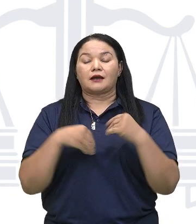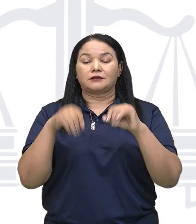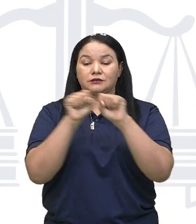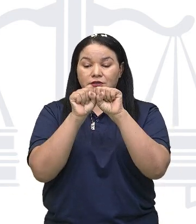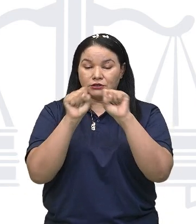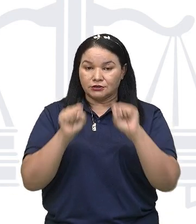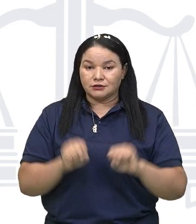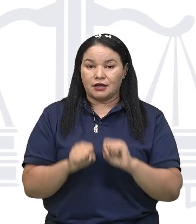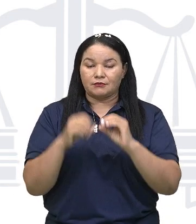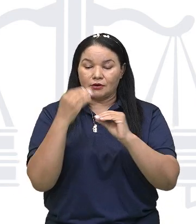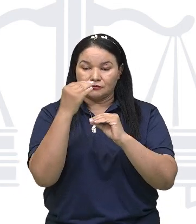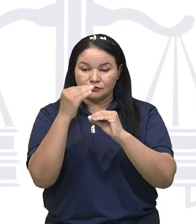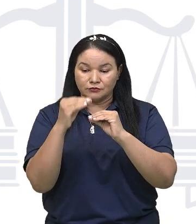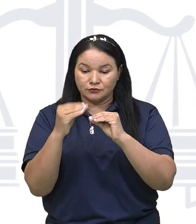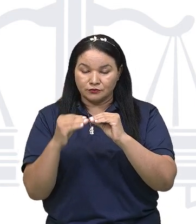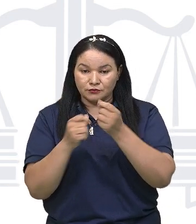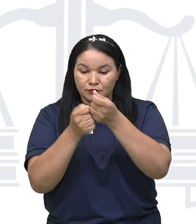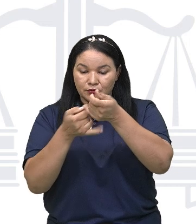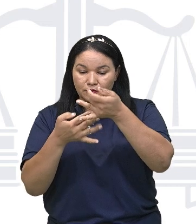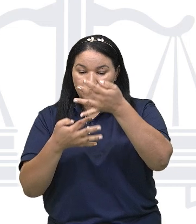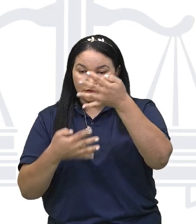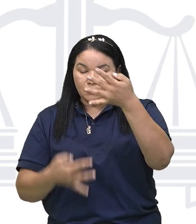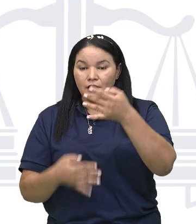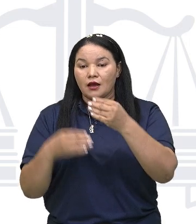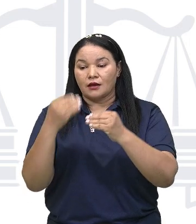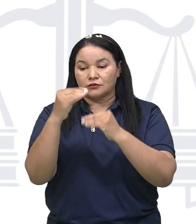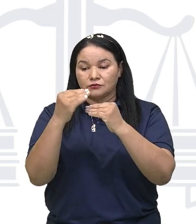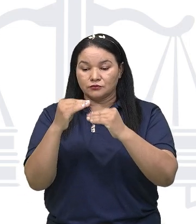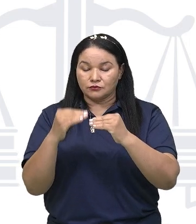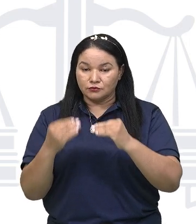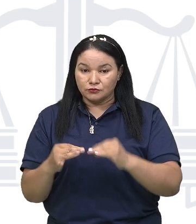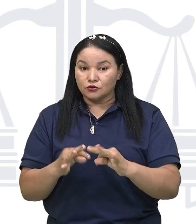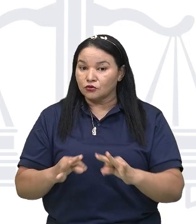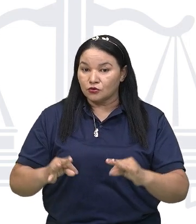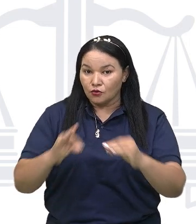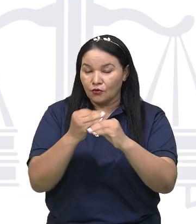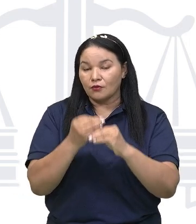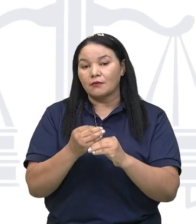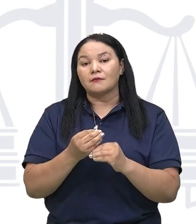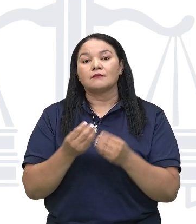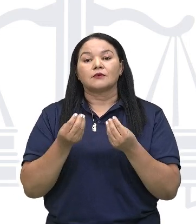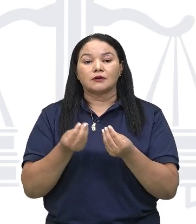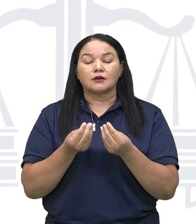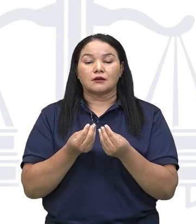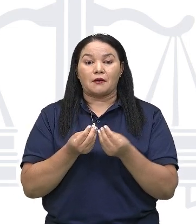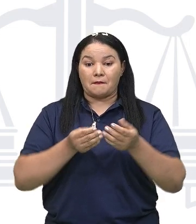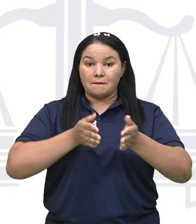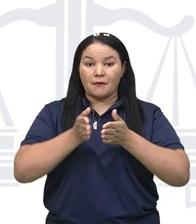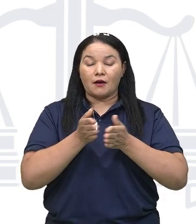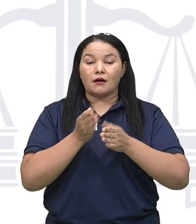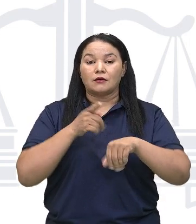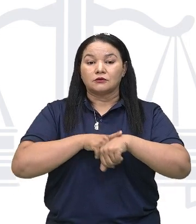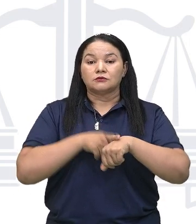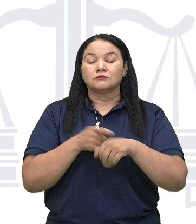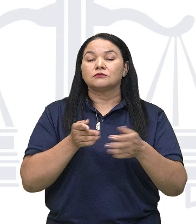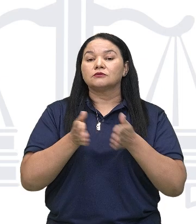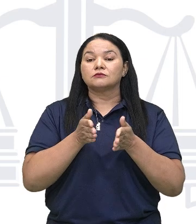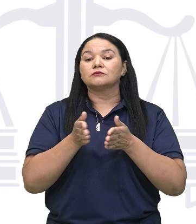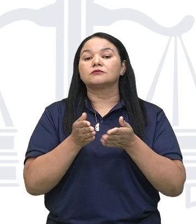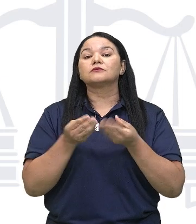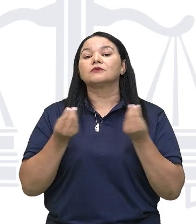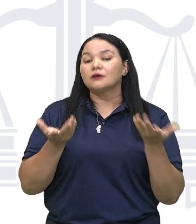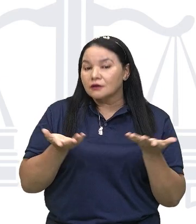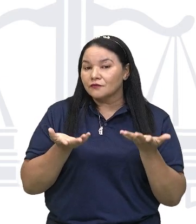É ele que vai ser responsável por colocar no sistema. Por quê? E qual é o prazo? O prazo para a entrega dessas